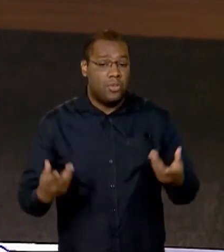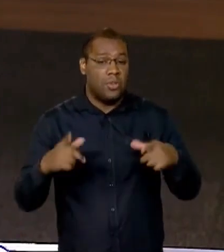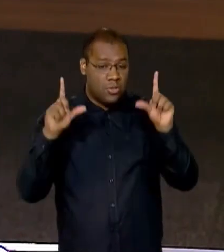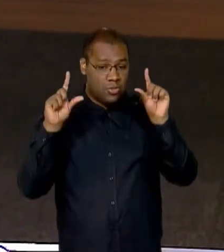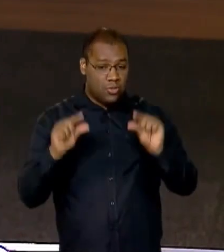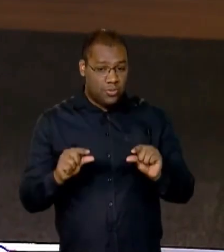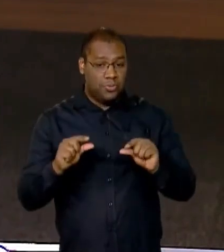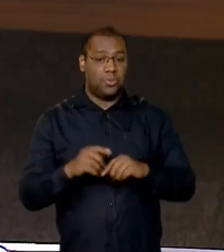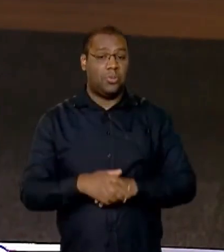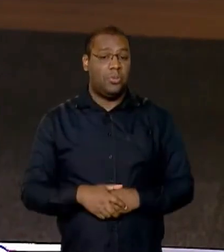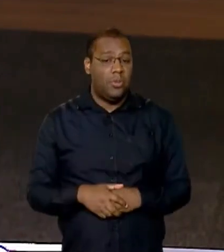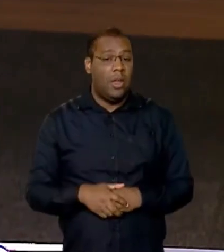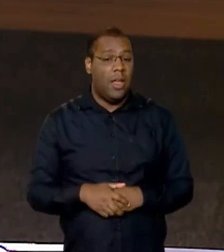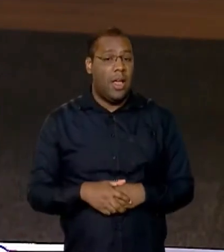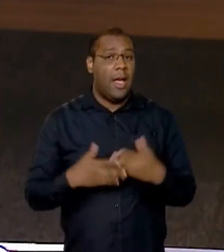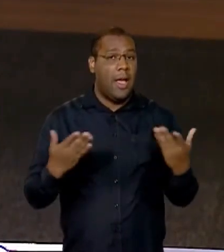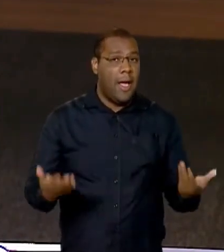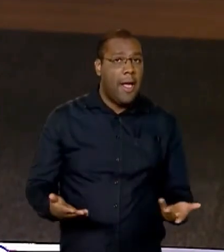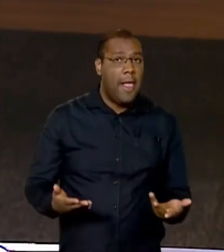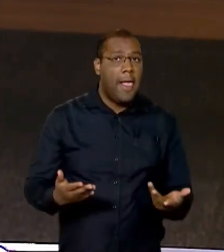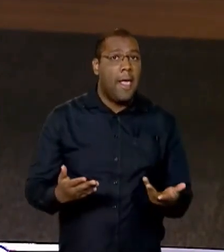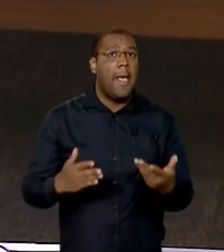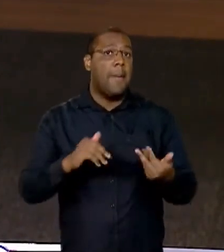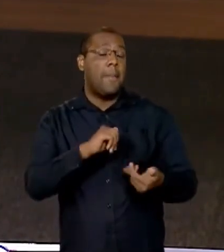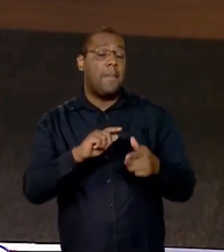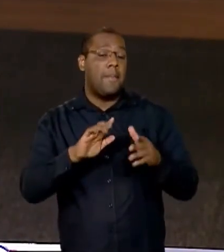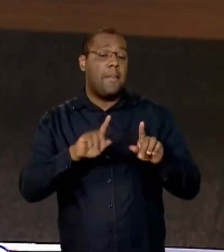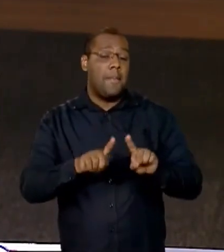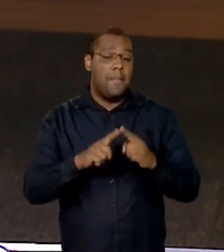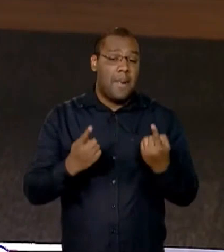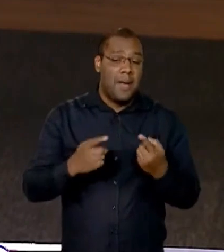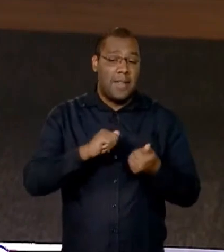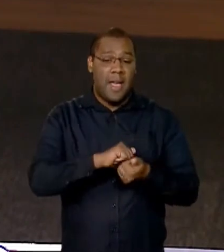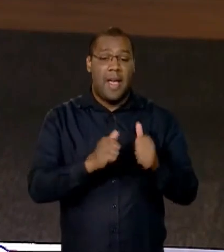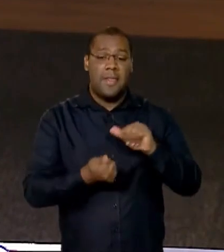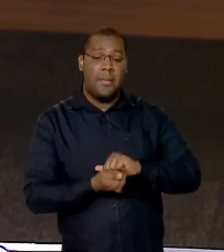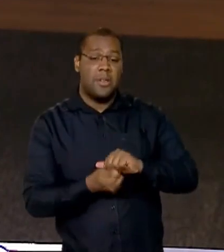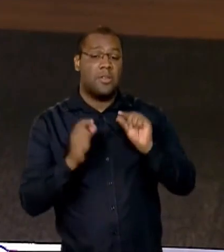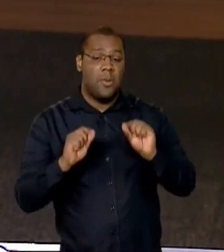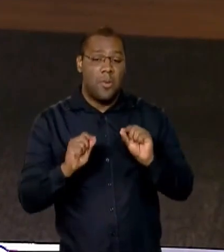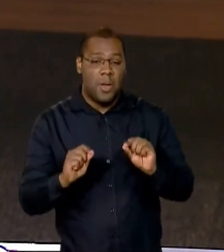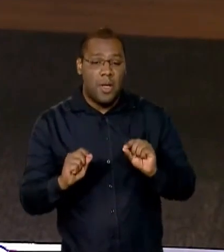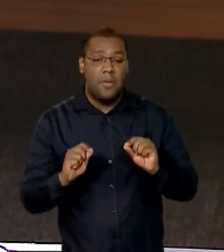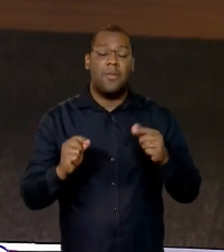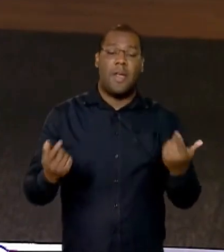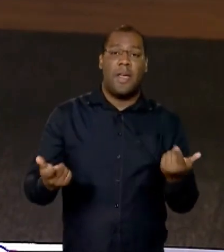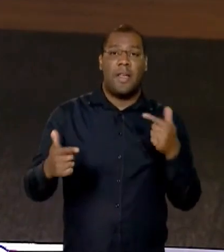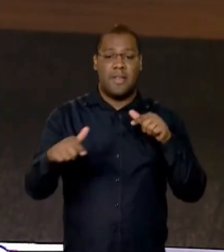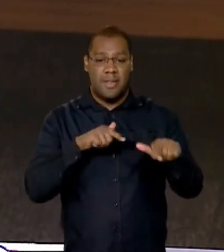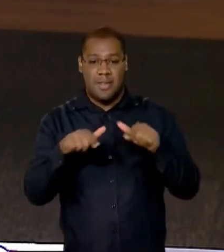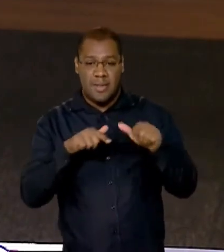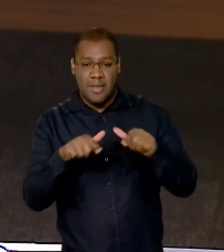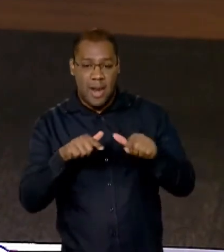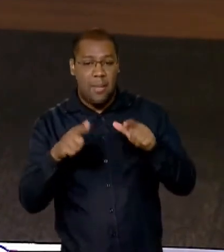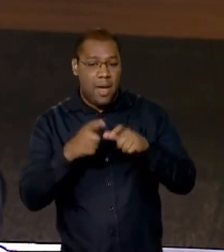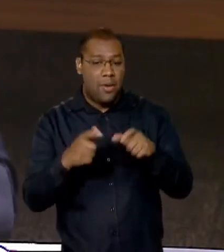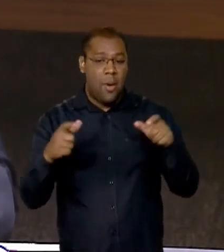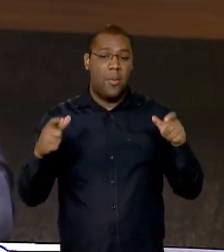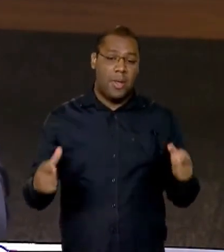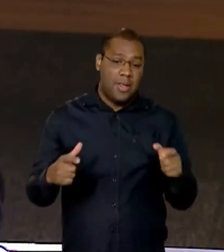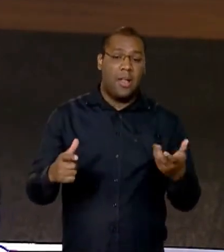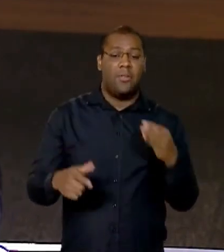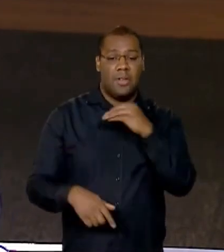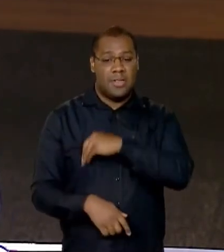isso em empregos novos ele vai transformar isso em aumento de salário ele vai transformar isso em estabilidade porque só a